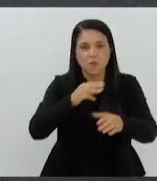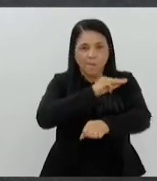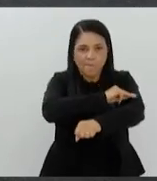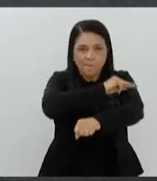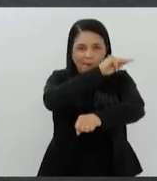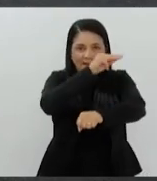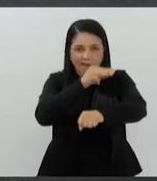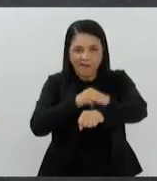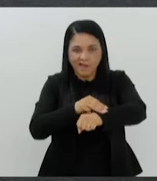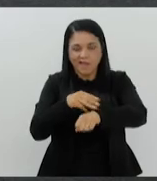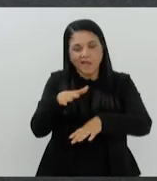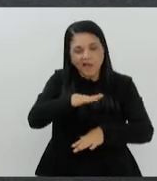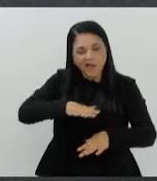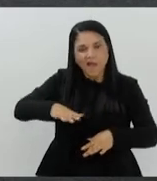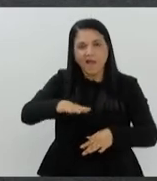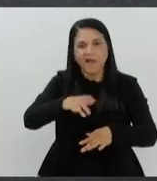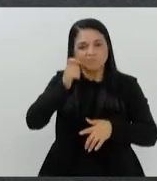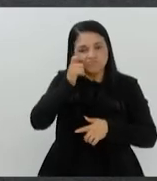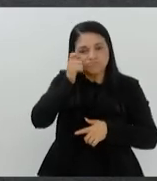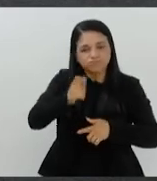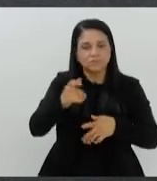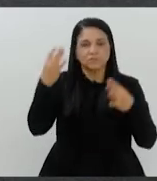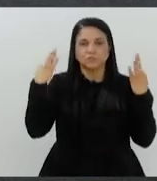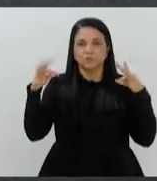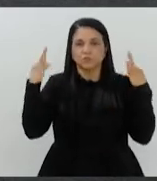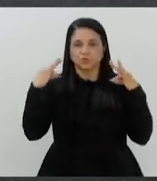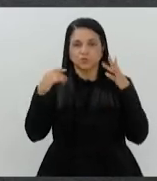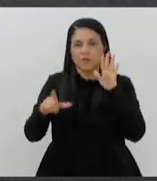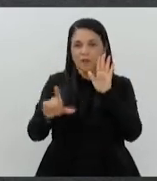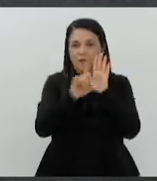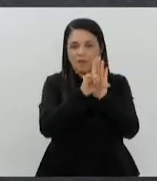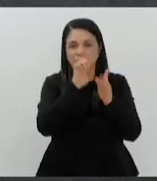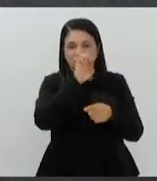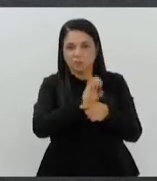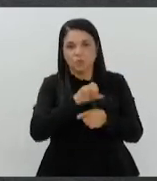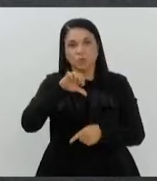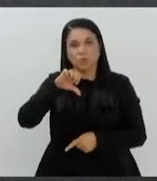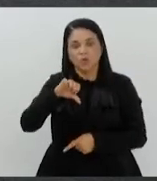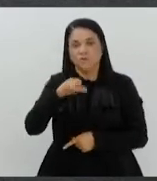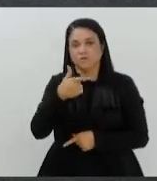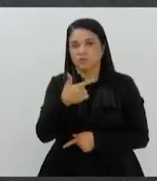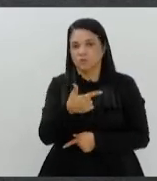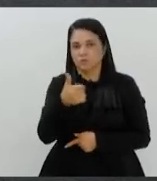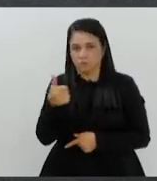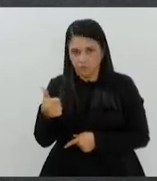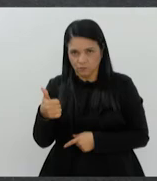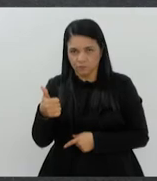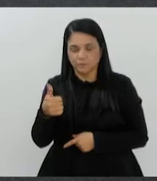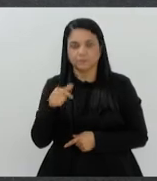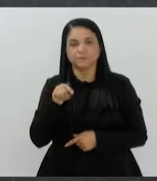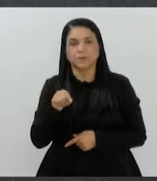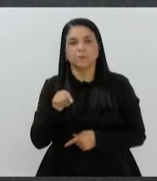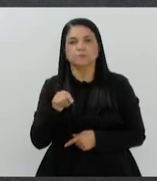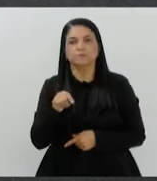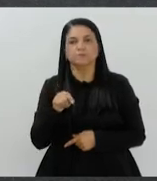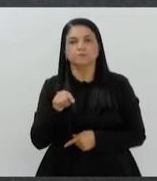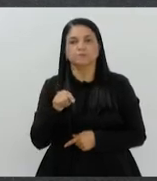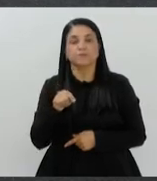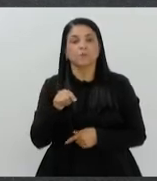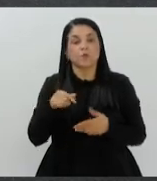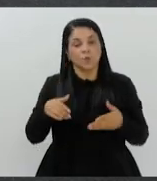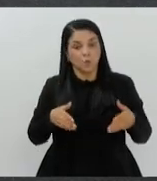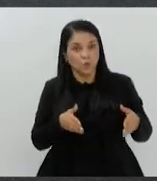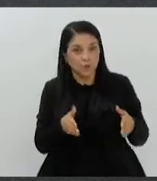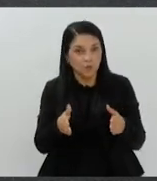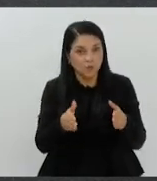como área de interesse turístico, nos termos da Lei Estadual 921? Seguinte, o Rio